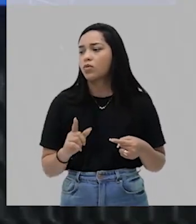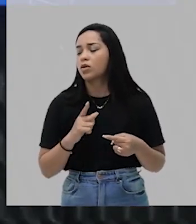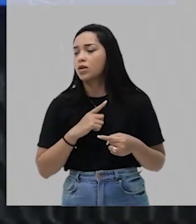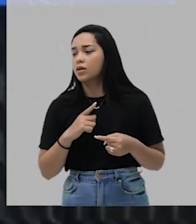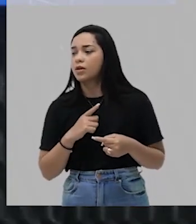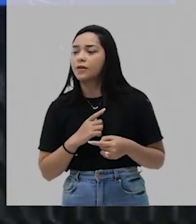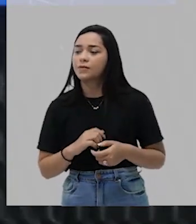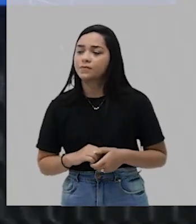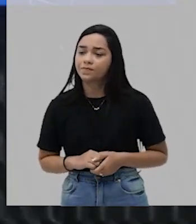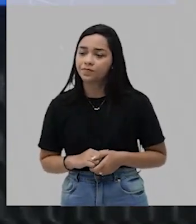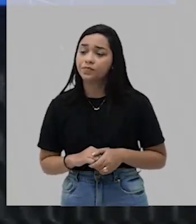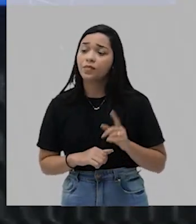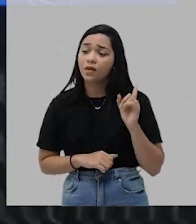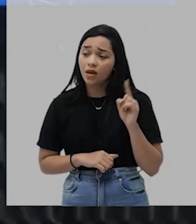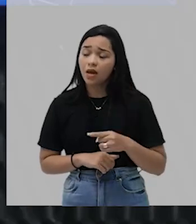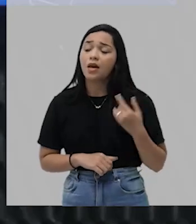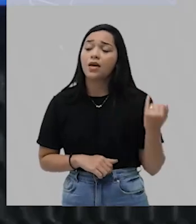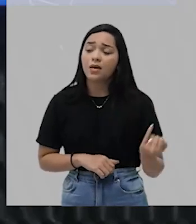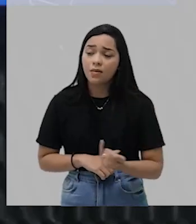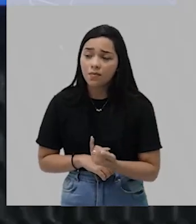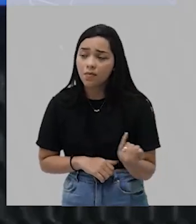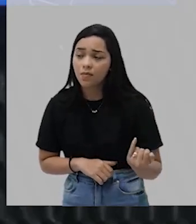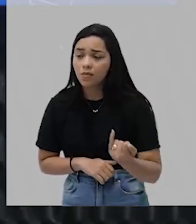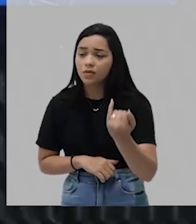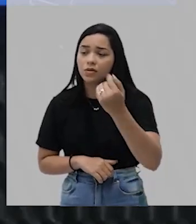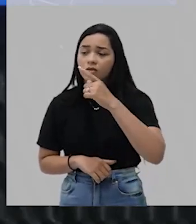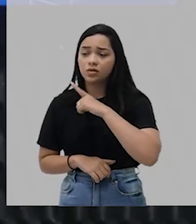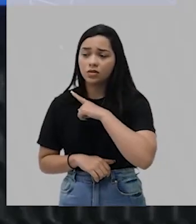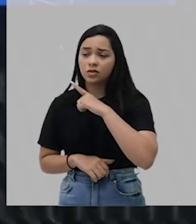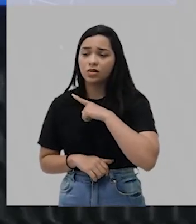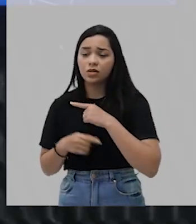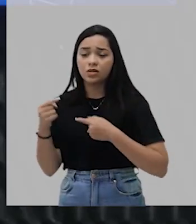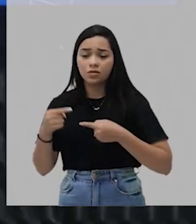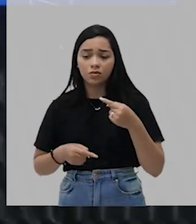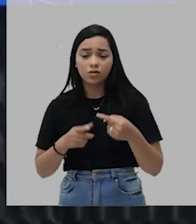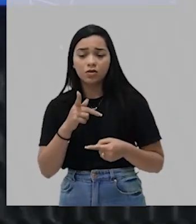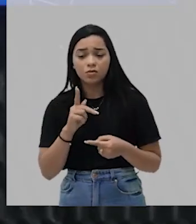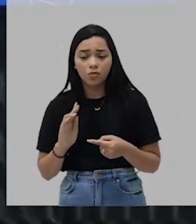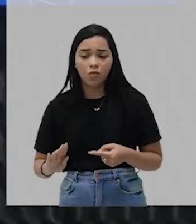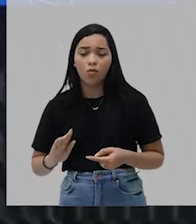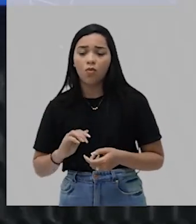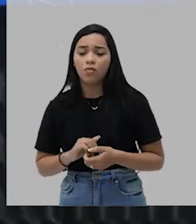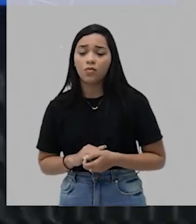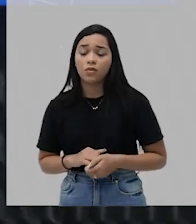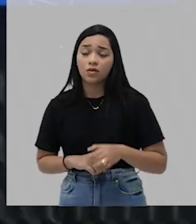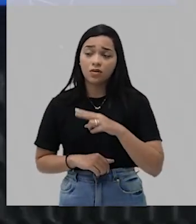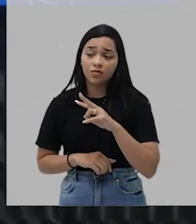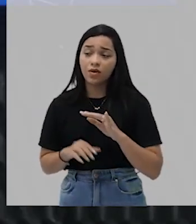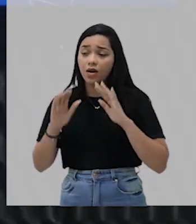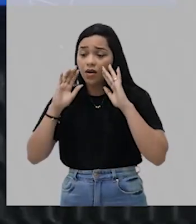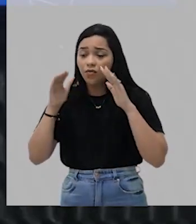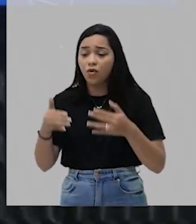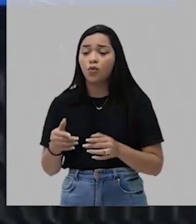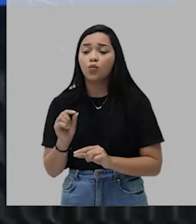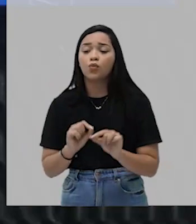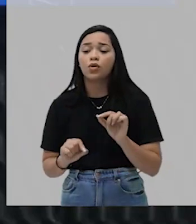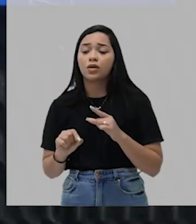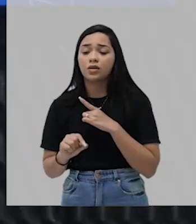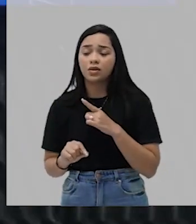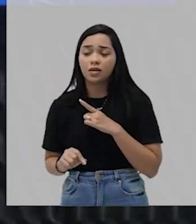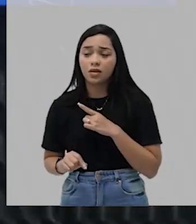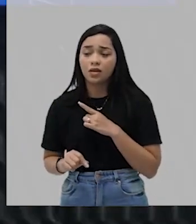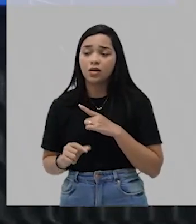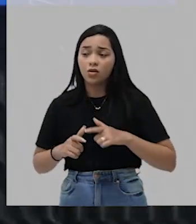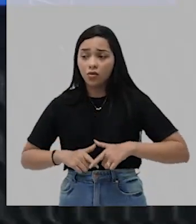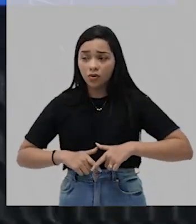renda. É muito importante a manutenção dessas políticas, que visam principalmente a garantir